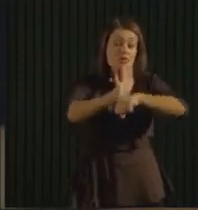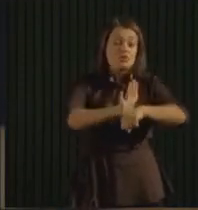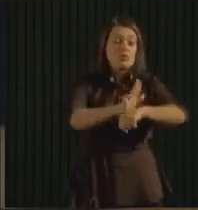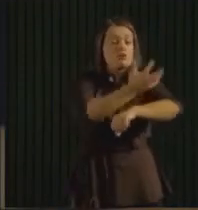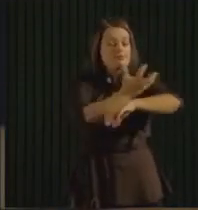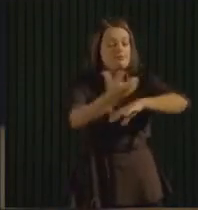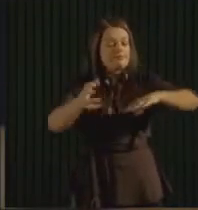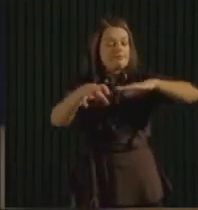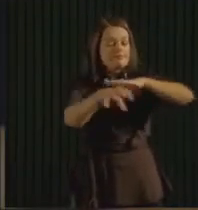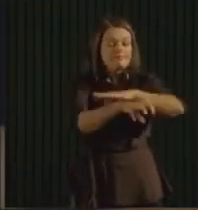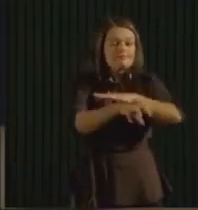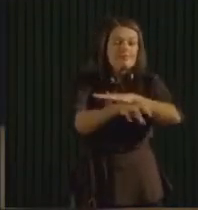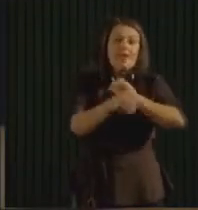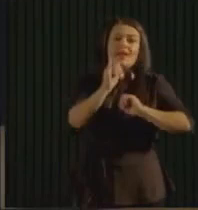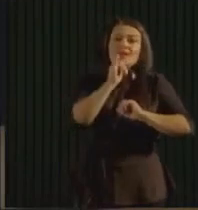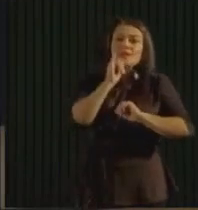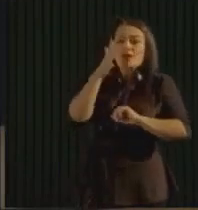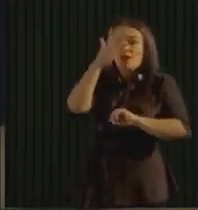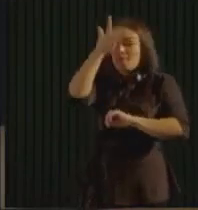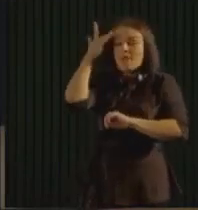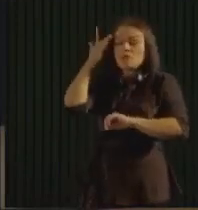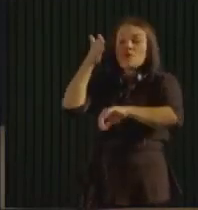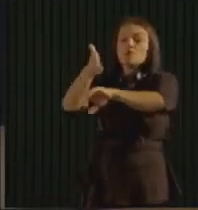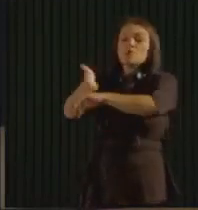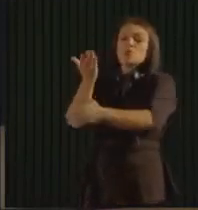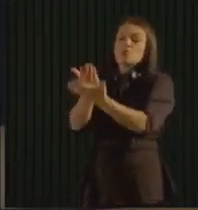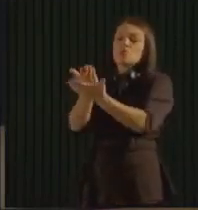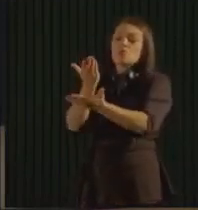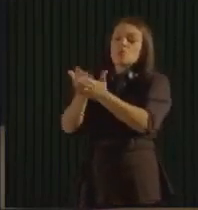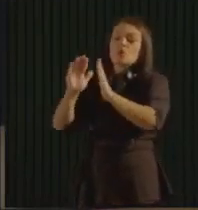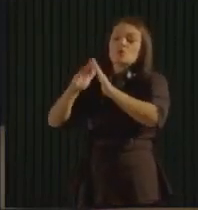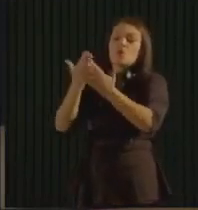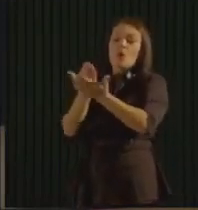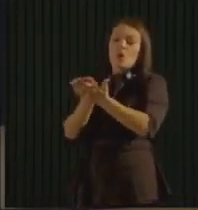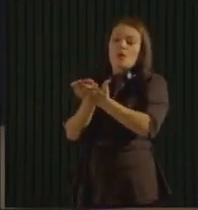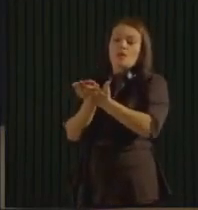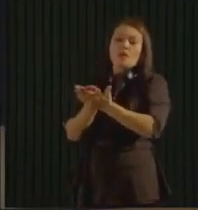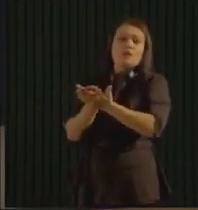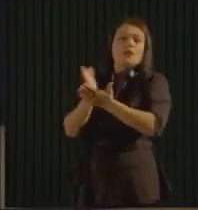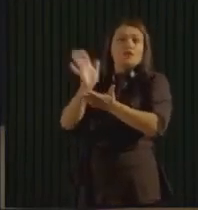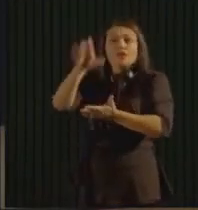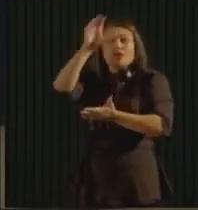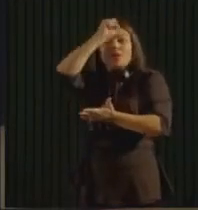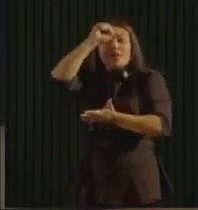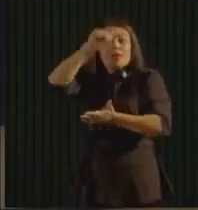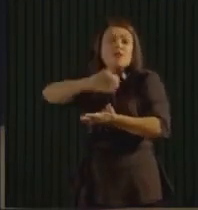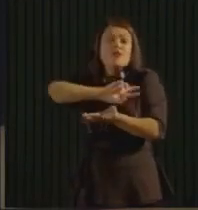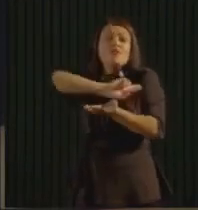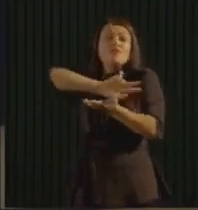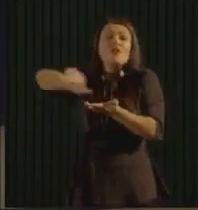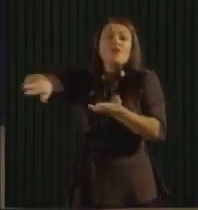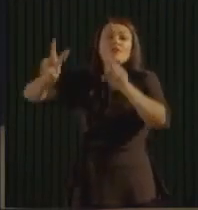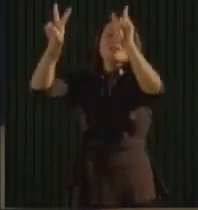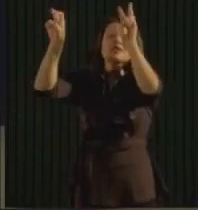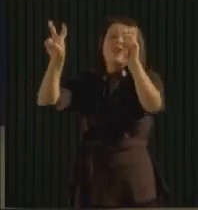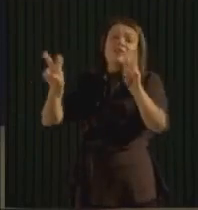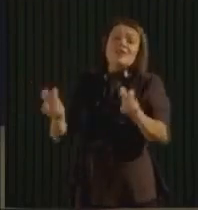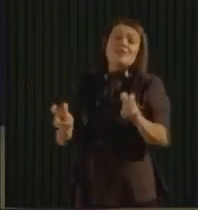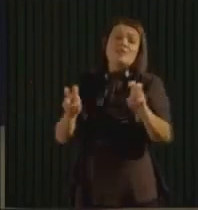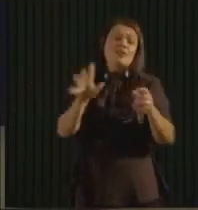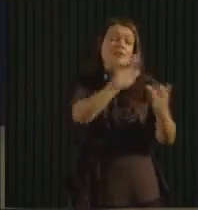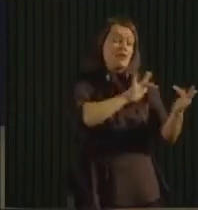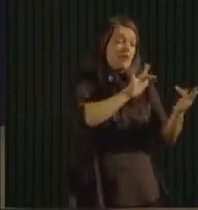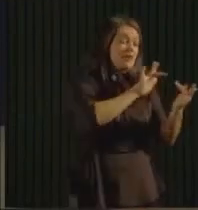é tratada. A poluição eletromagnética, a poluição por produtos perigosos como agrotóxico, produtos